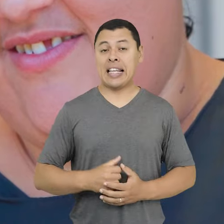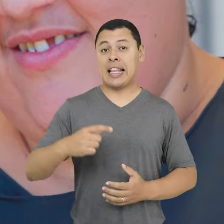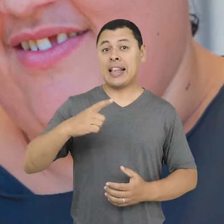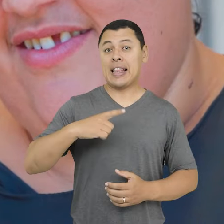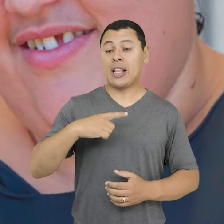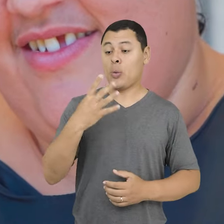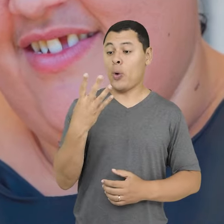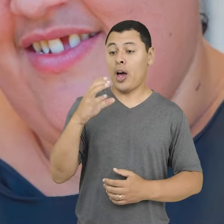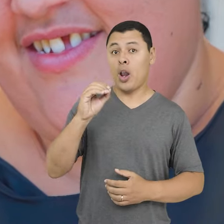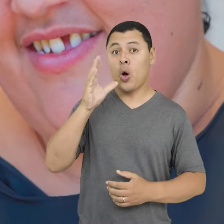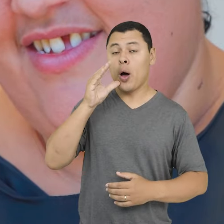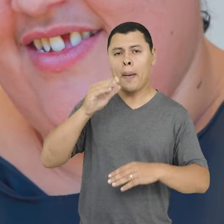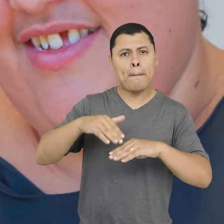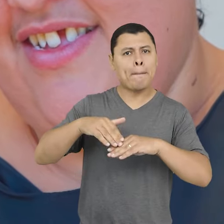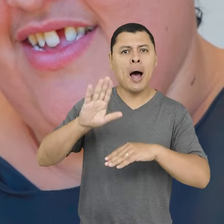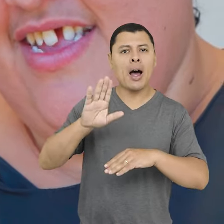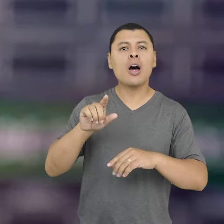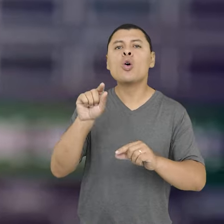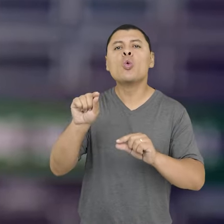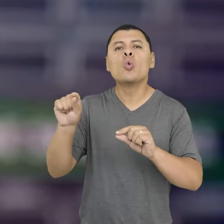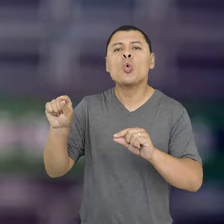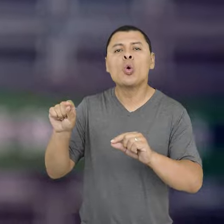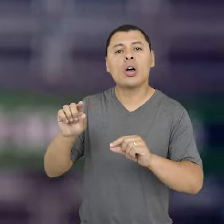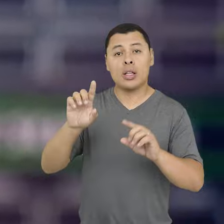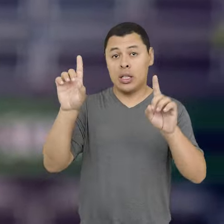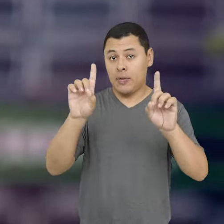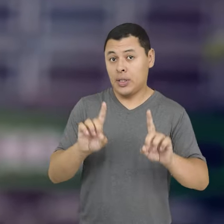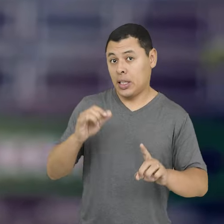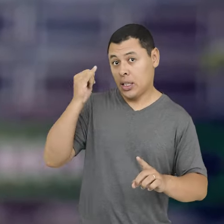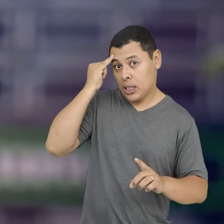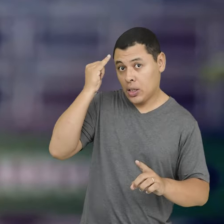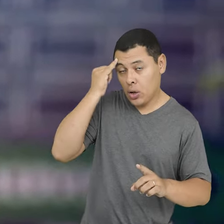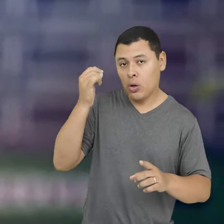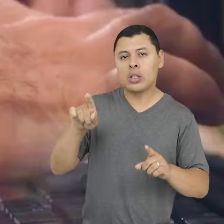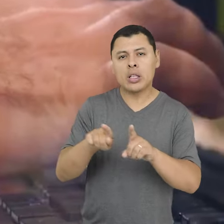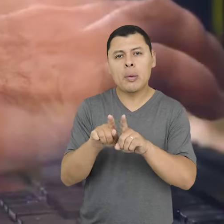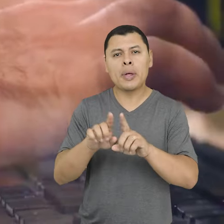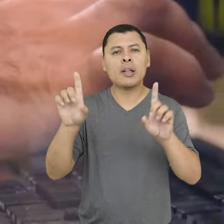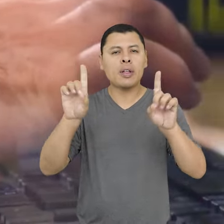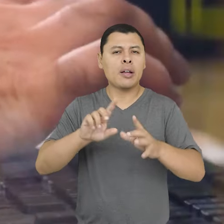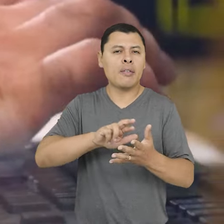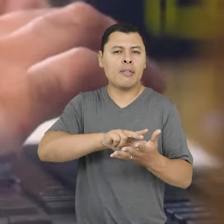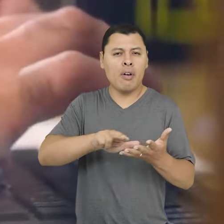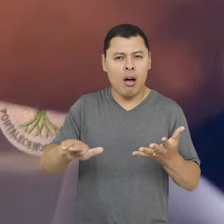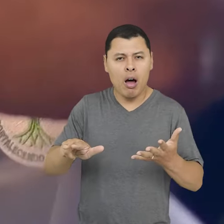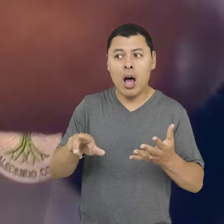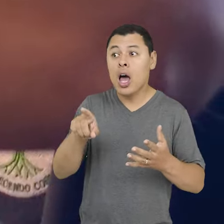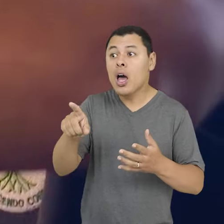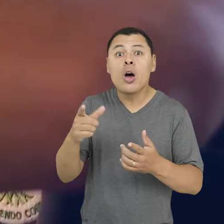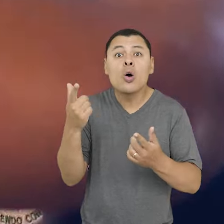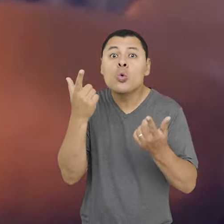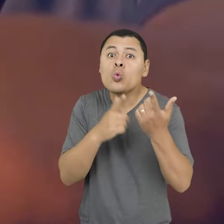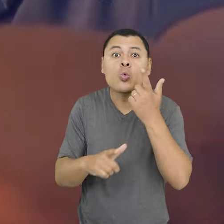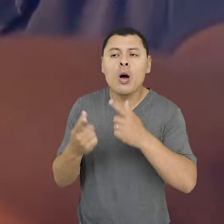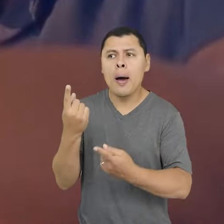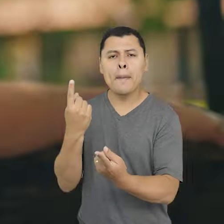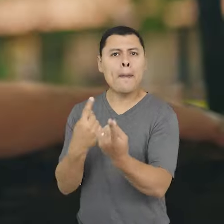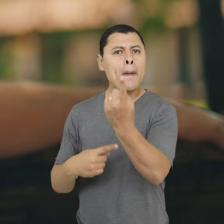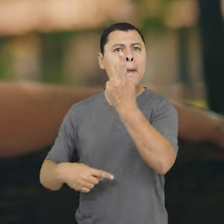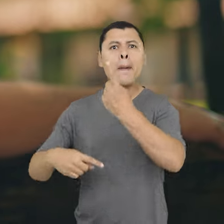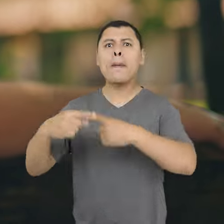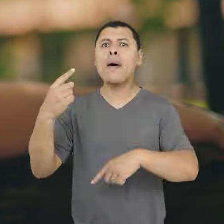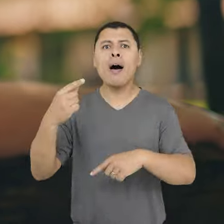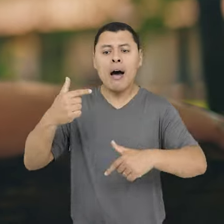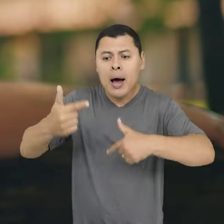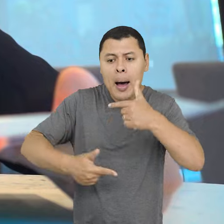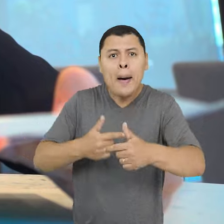São mais de 40 colaboradores com deficiência intelectual e múltipla que estão trilhando um caminho de superação